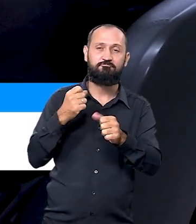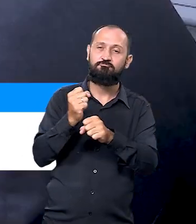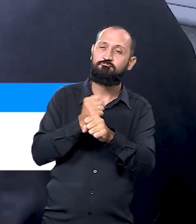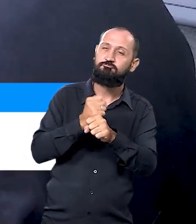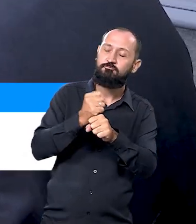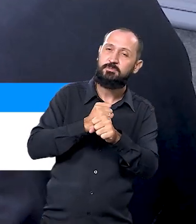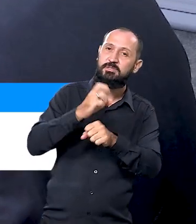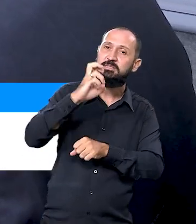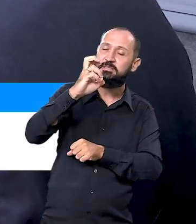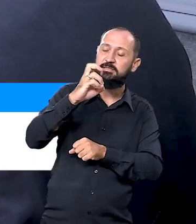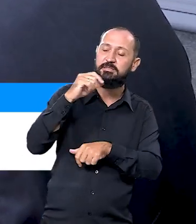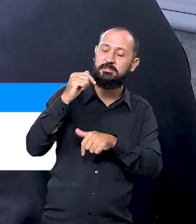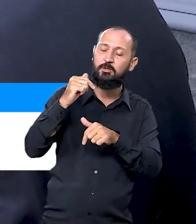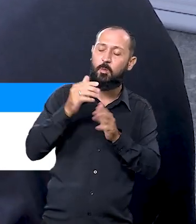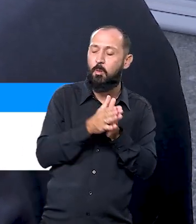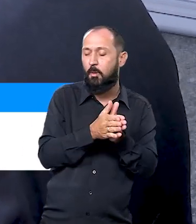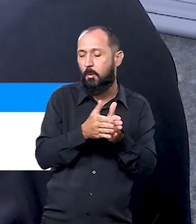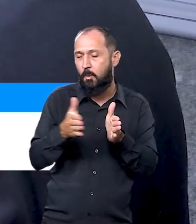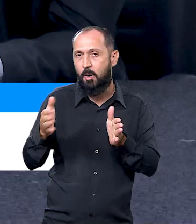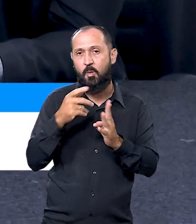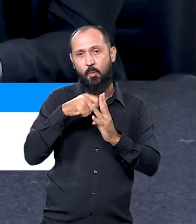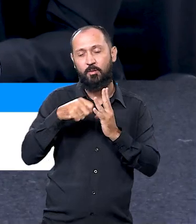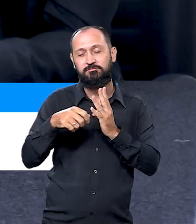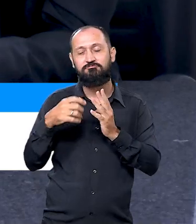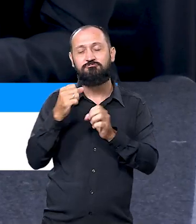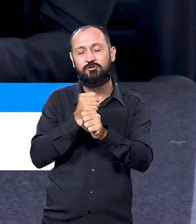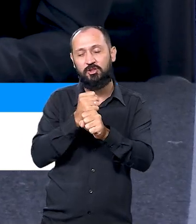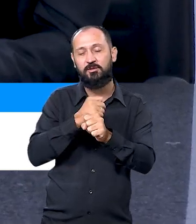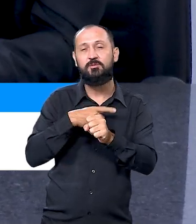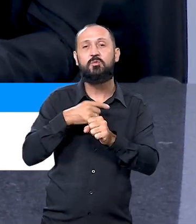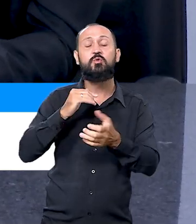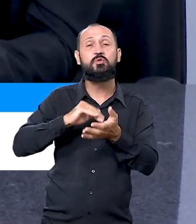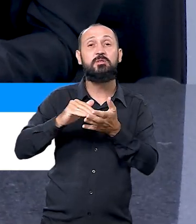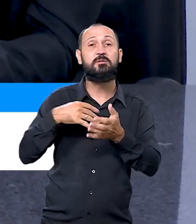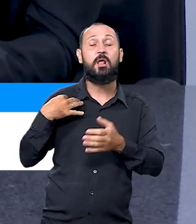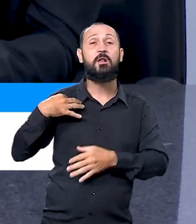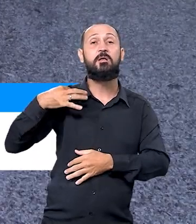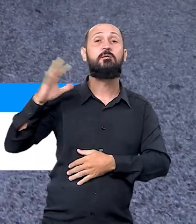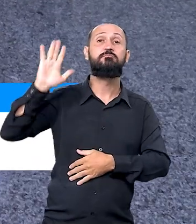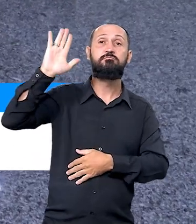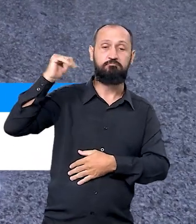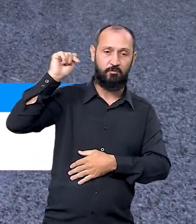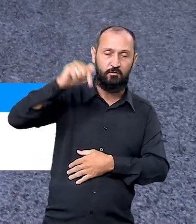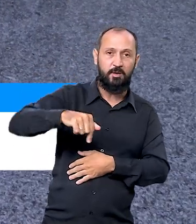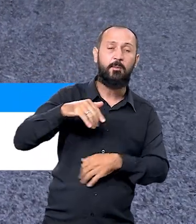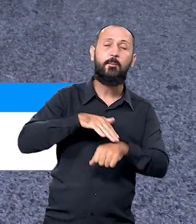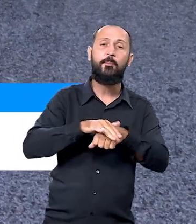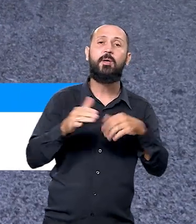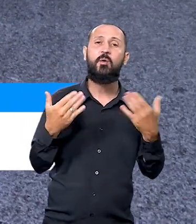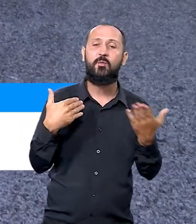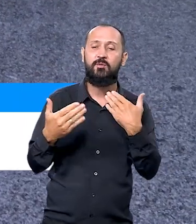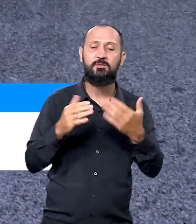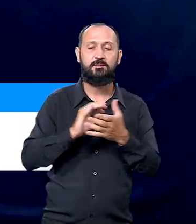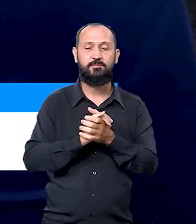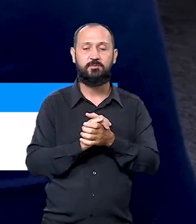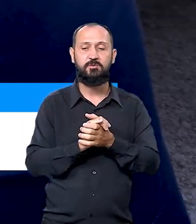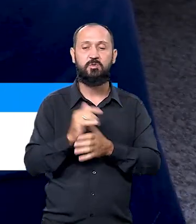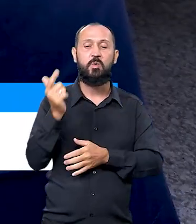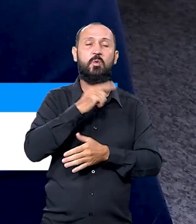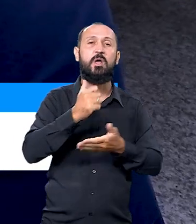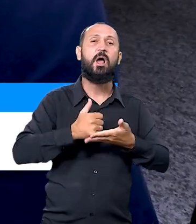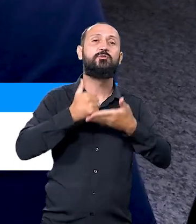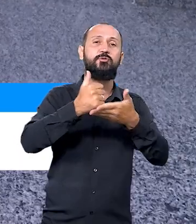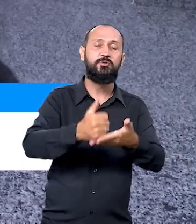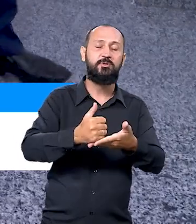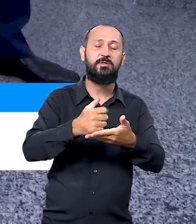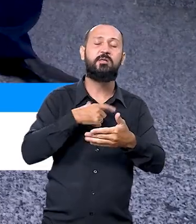vez ao longo desses cinco mandatos que eu estou aqui na Assembleia que o próprio secretário se coloca à disposição para dialogar E com isso a